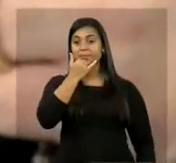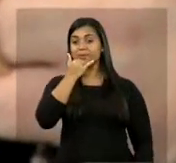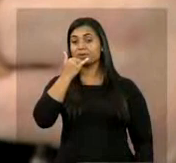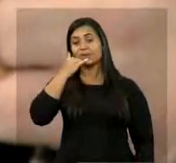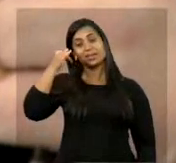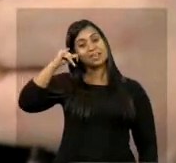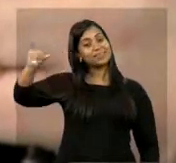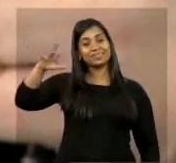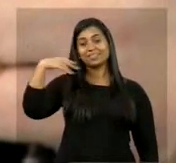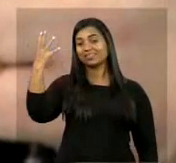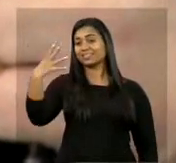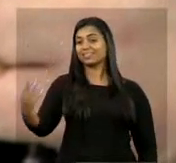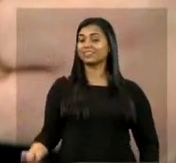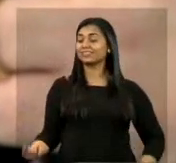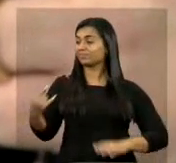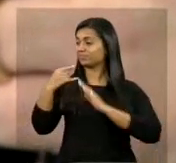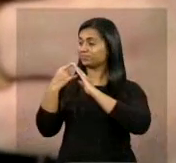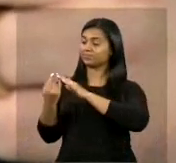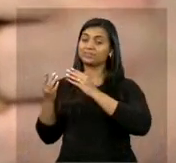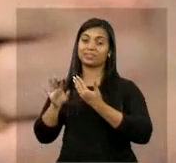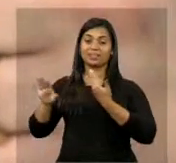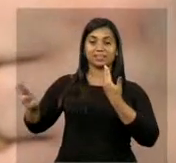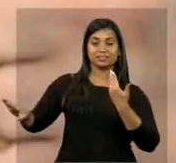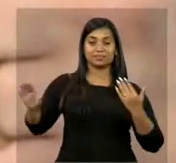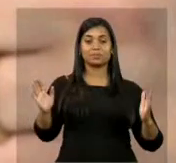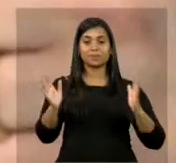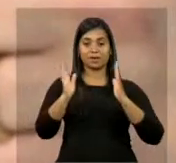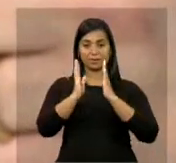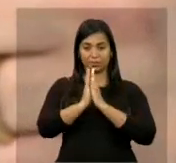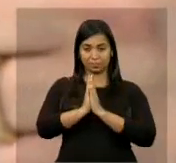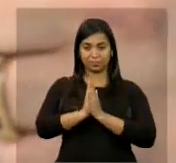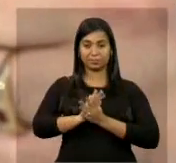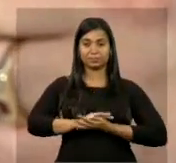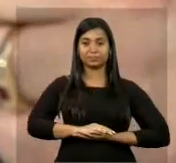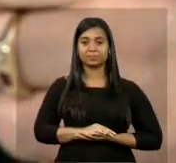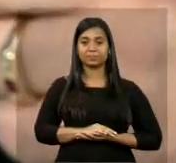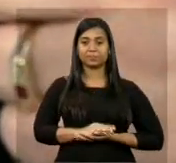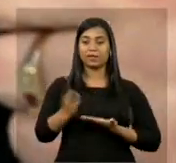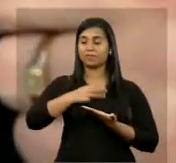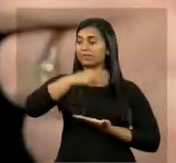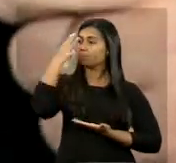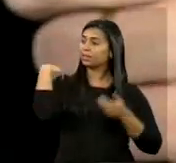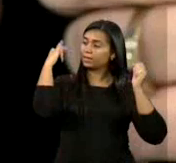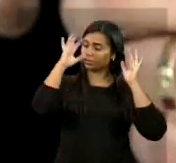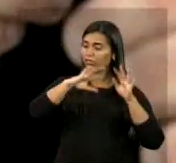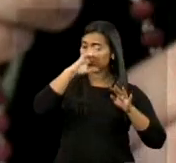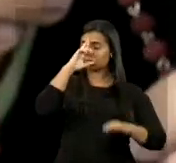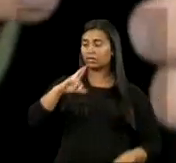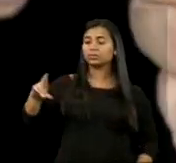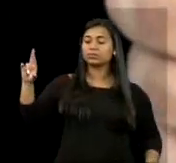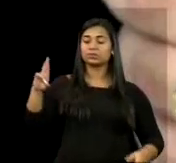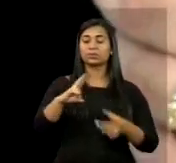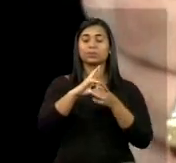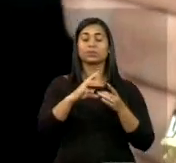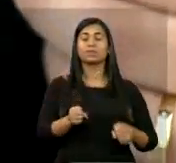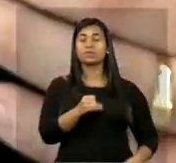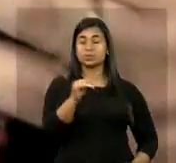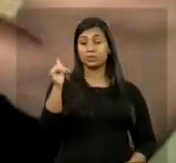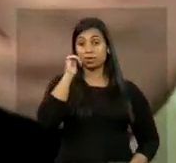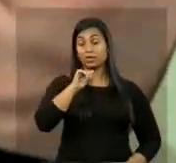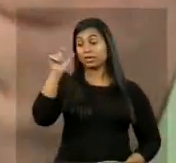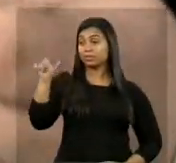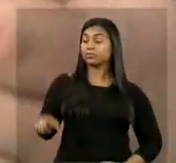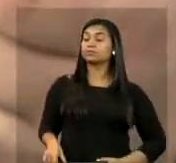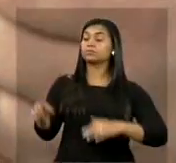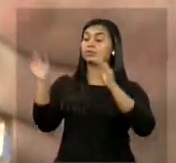quem nos tem ofendido, e não nos deixeis cair em tentações, mas livrai-nos do mal. Ave Maria, cheia de graça, o Senhor é